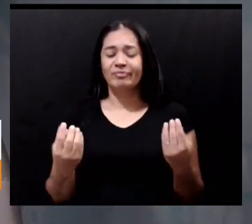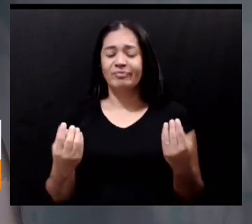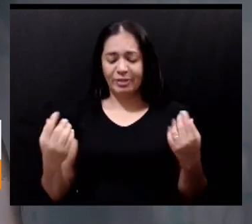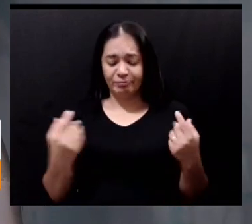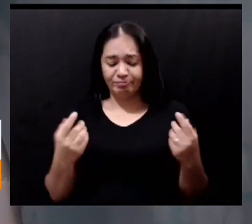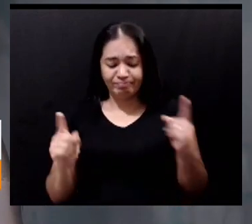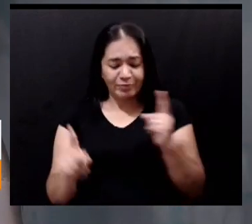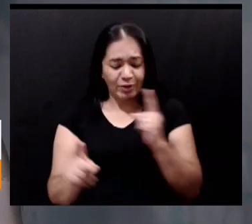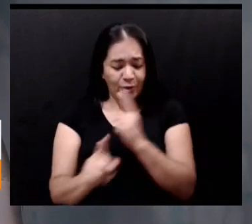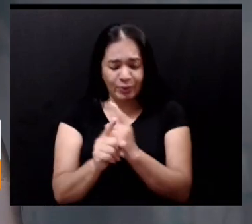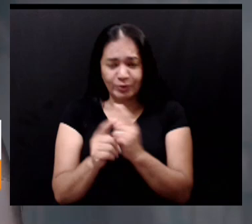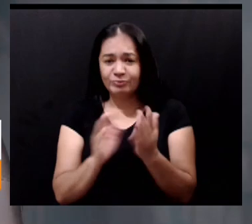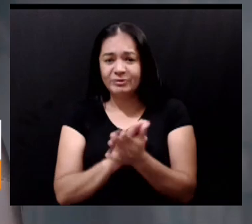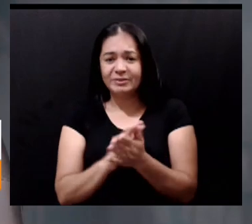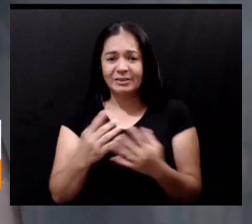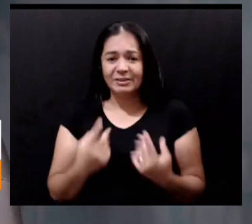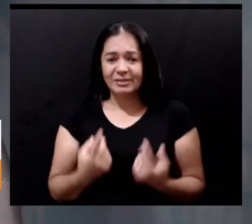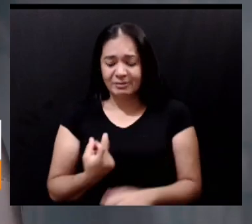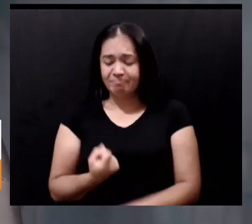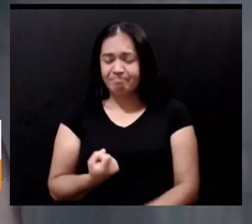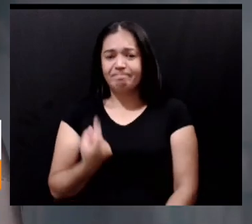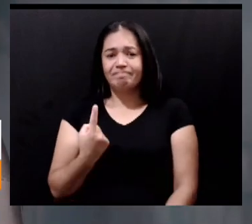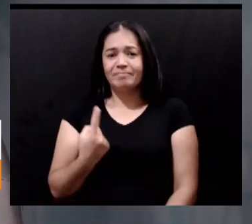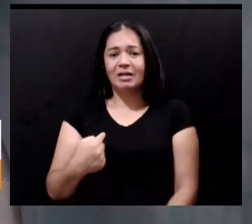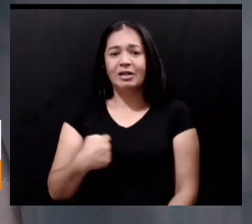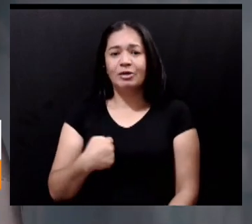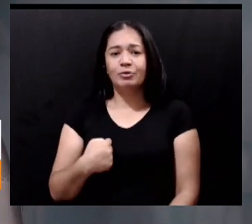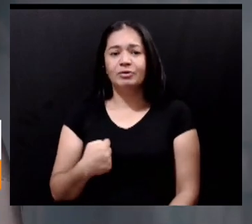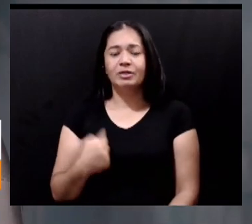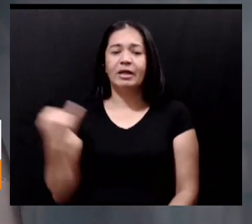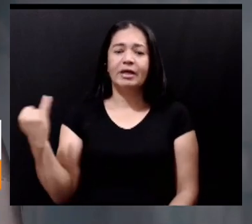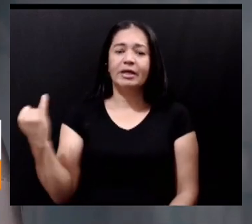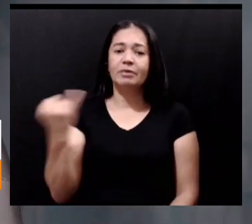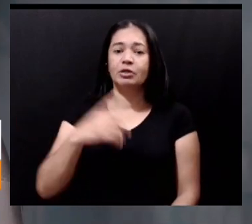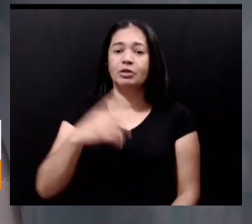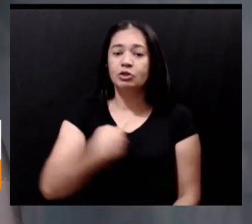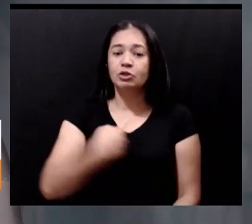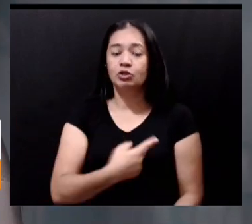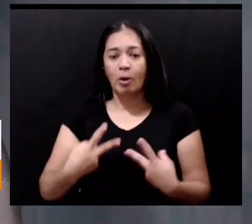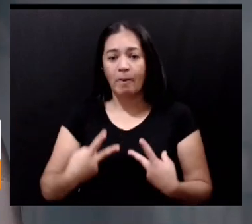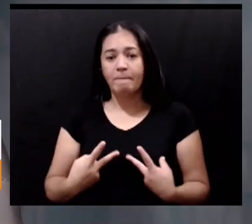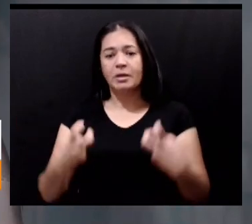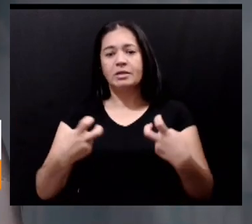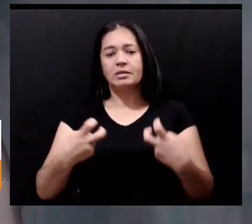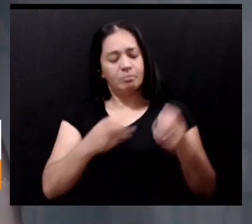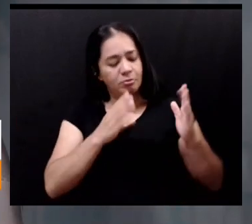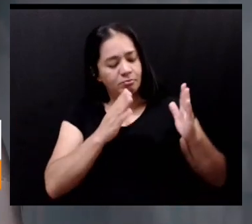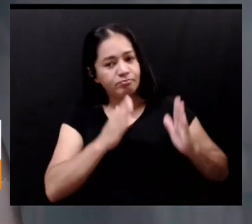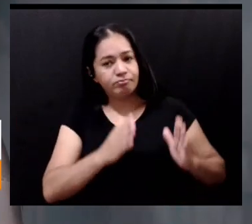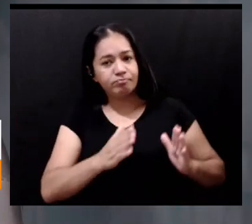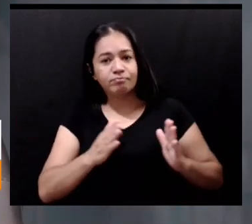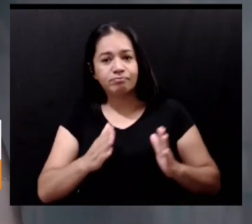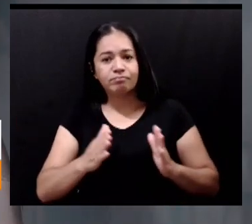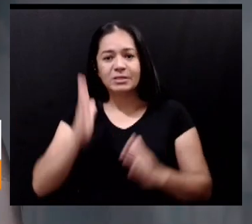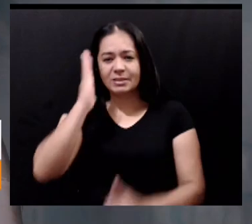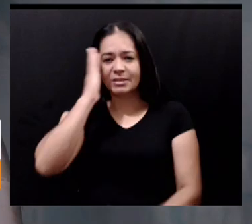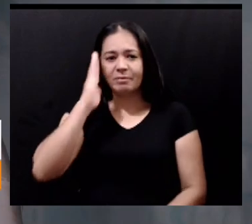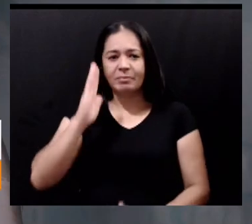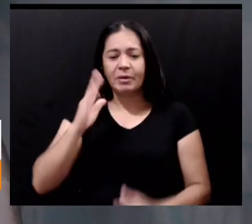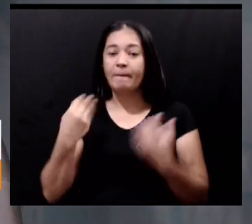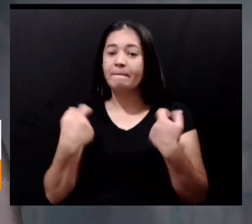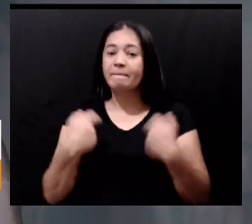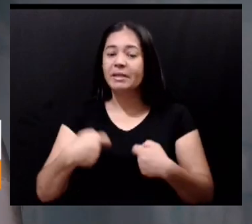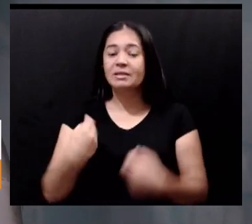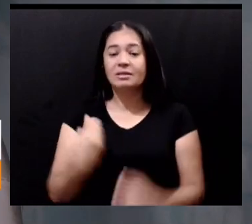estranhamento de mim. Então como é importante a gente reconhecer esse processo que, como você disse, precisa ser vivido. Não